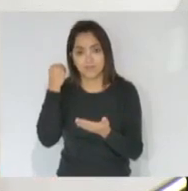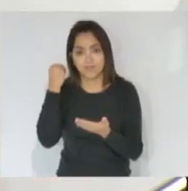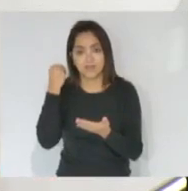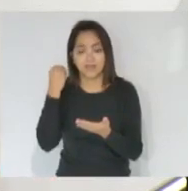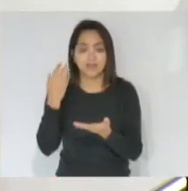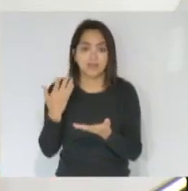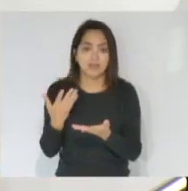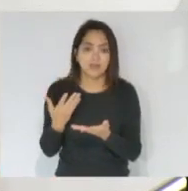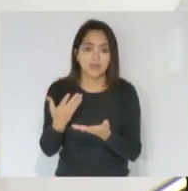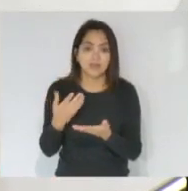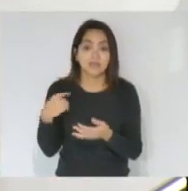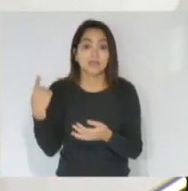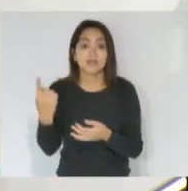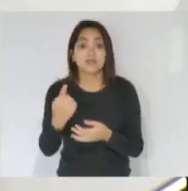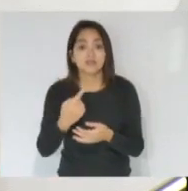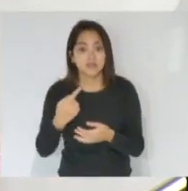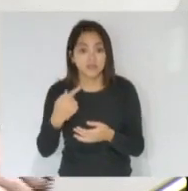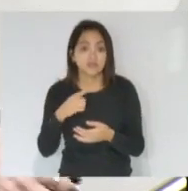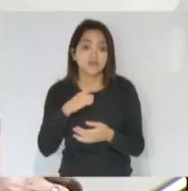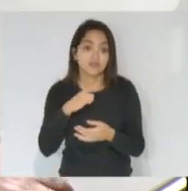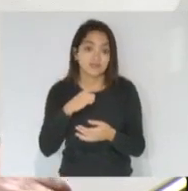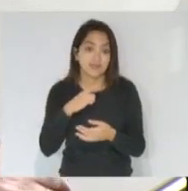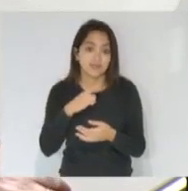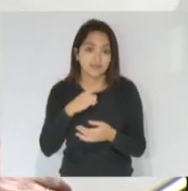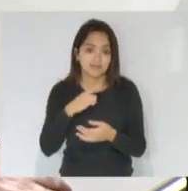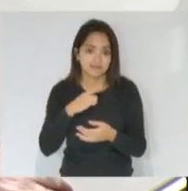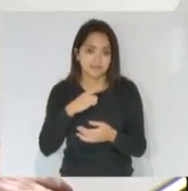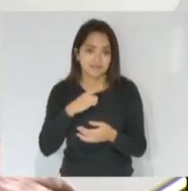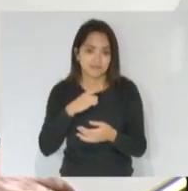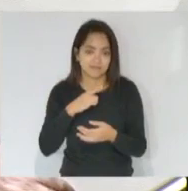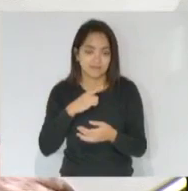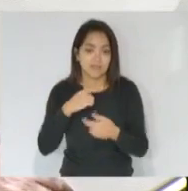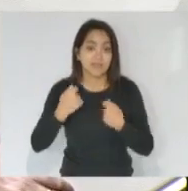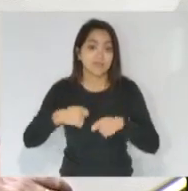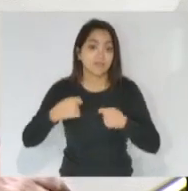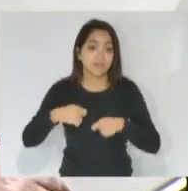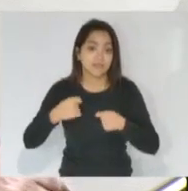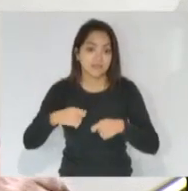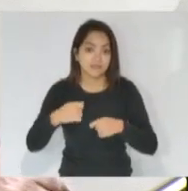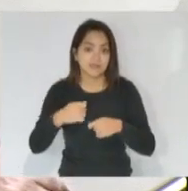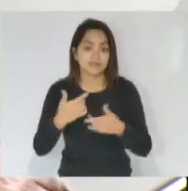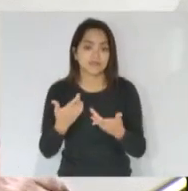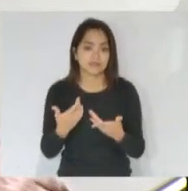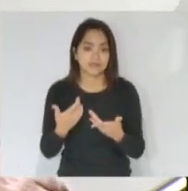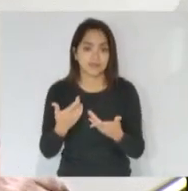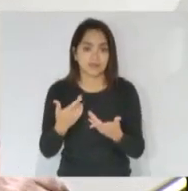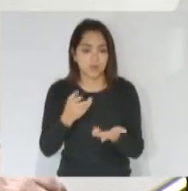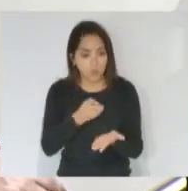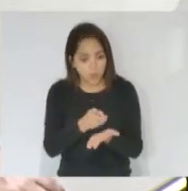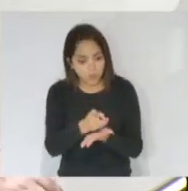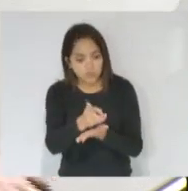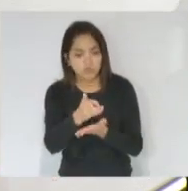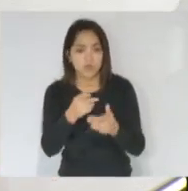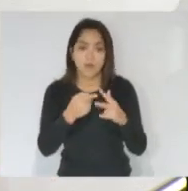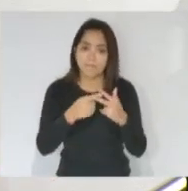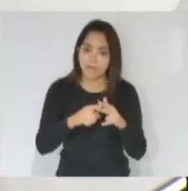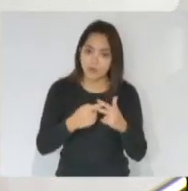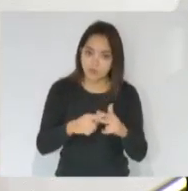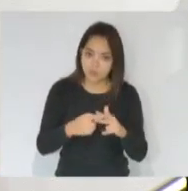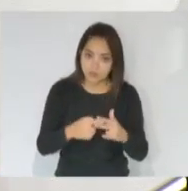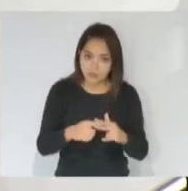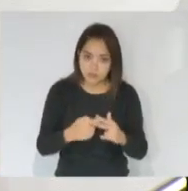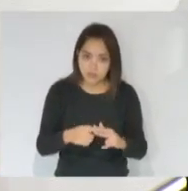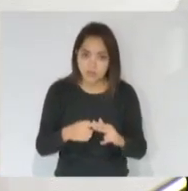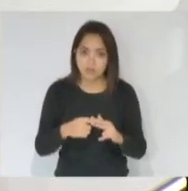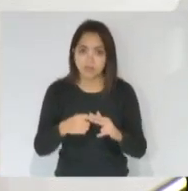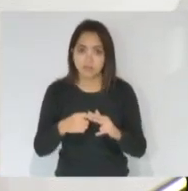nós já temos e que necessitam também da sua manutenção e da sua